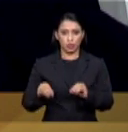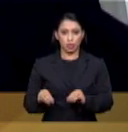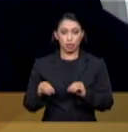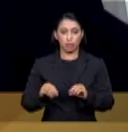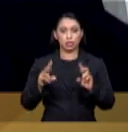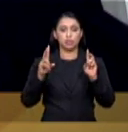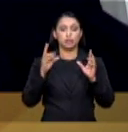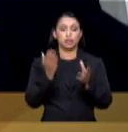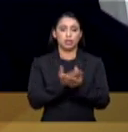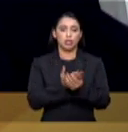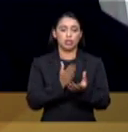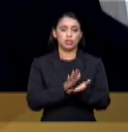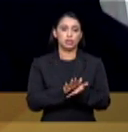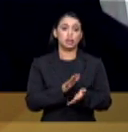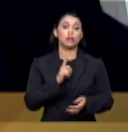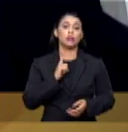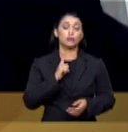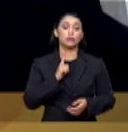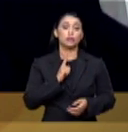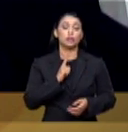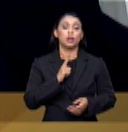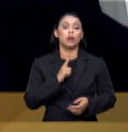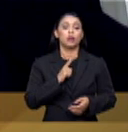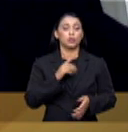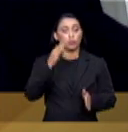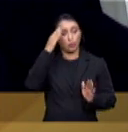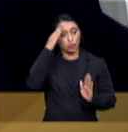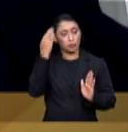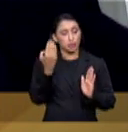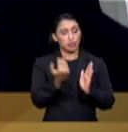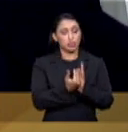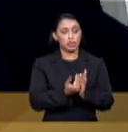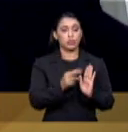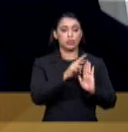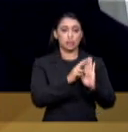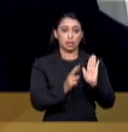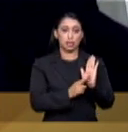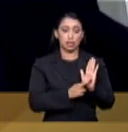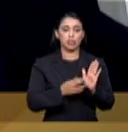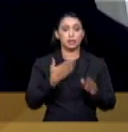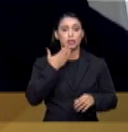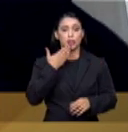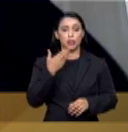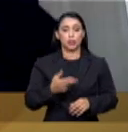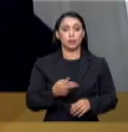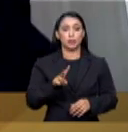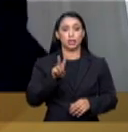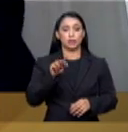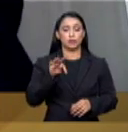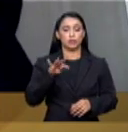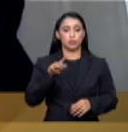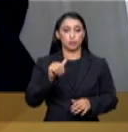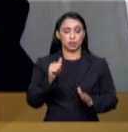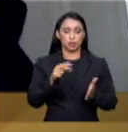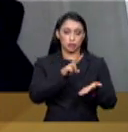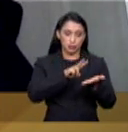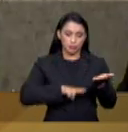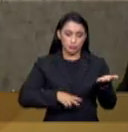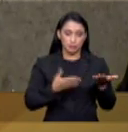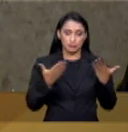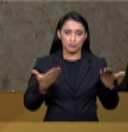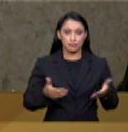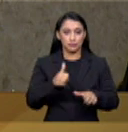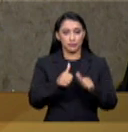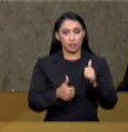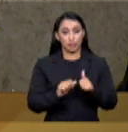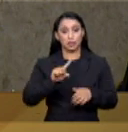liturgia que vem de ser adotada e com a qual estou de inteiro acordo, peço vista. Pois não. Então, após